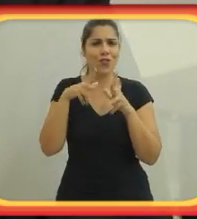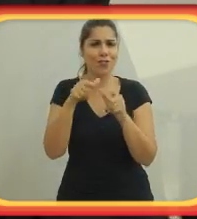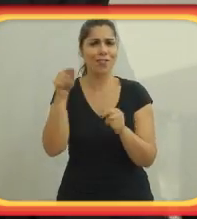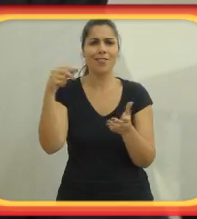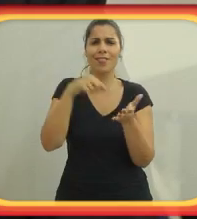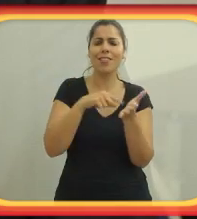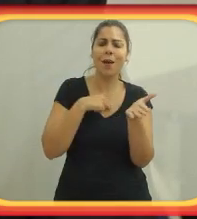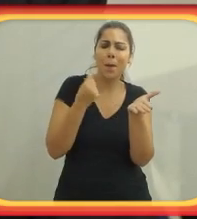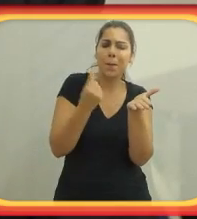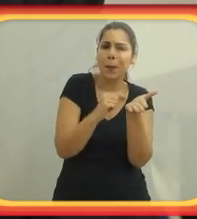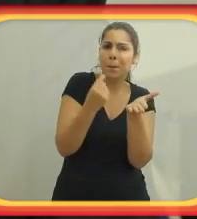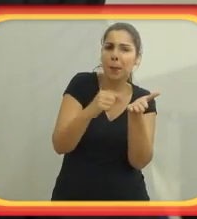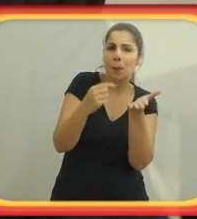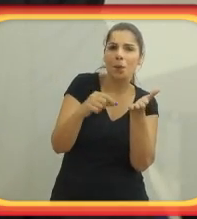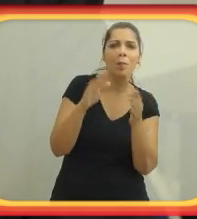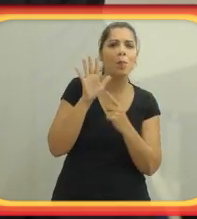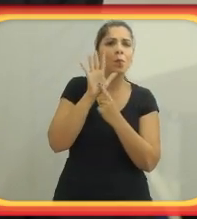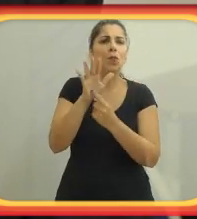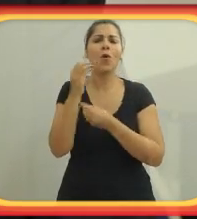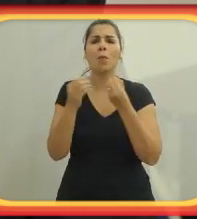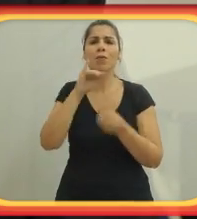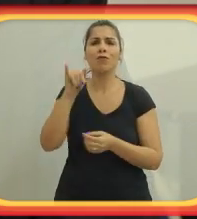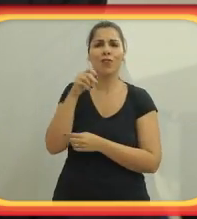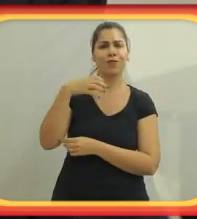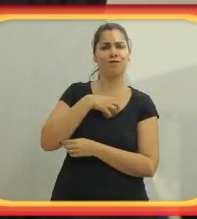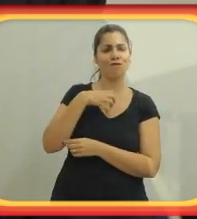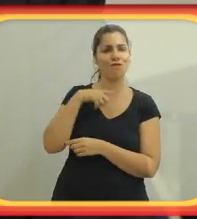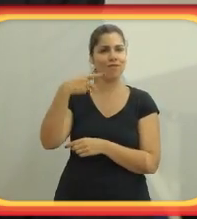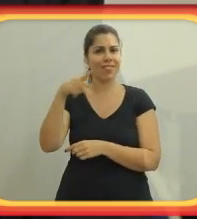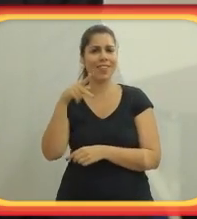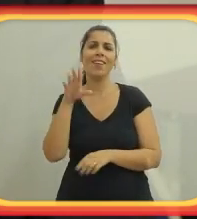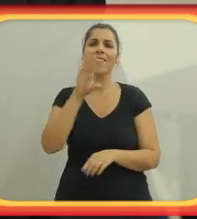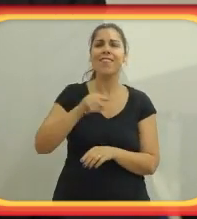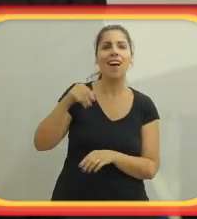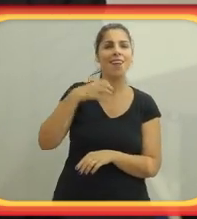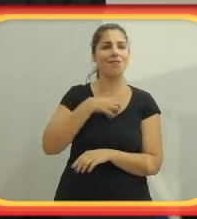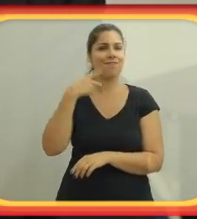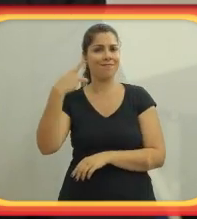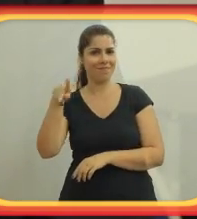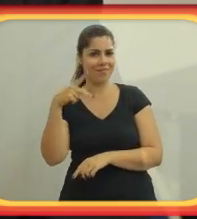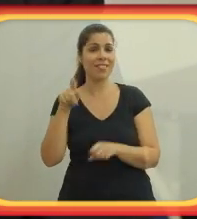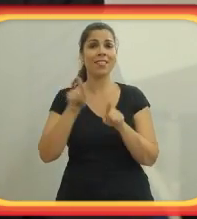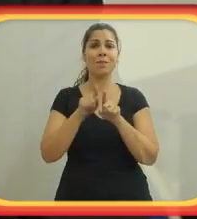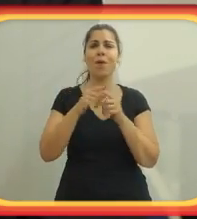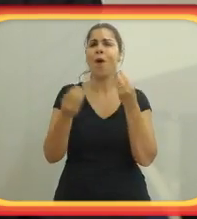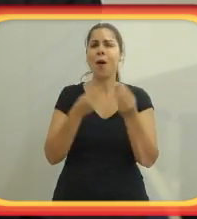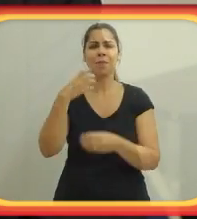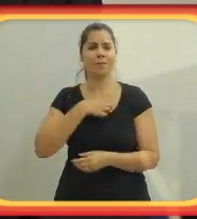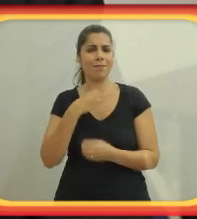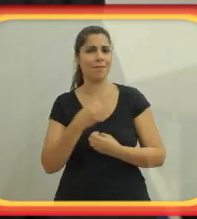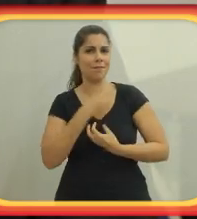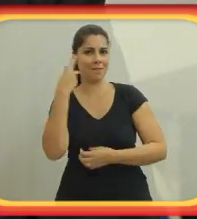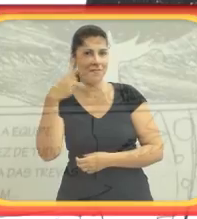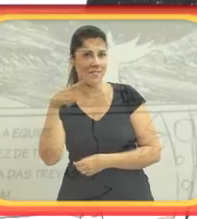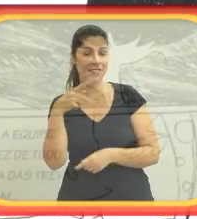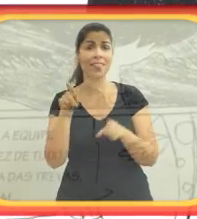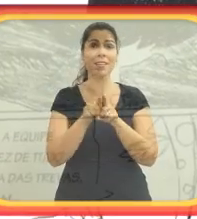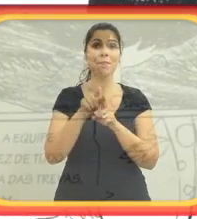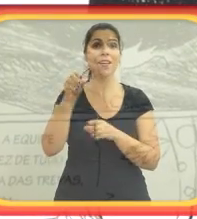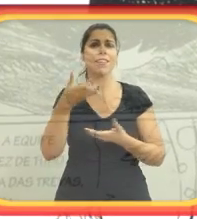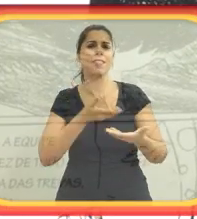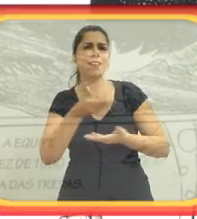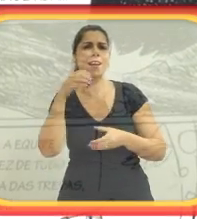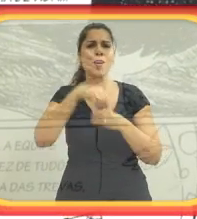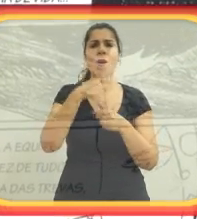que você, por exemplo, o personagem tem as características, né? Ela coloca as características de cada personagem,